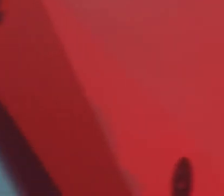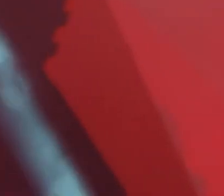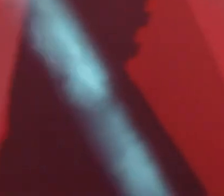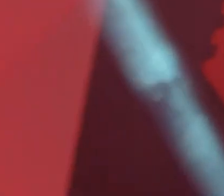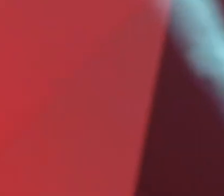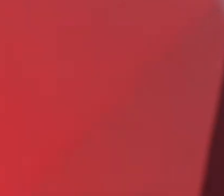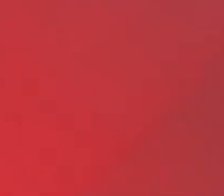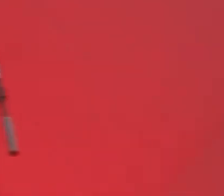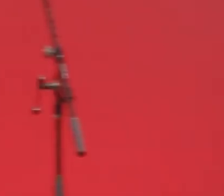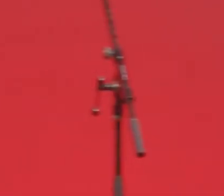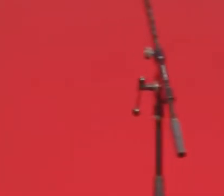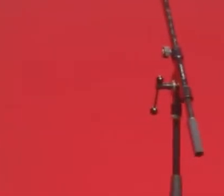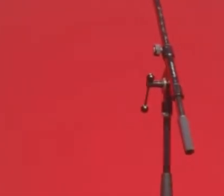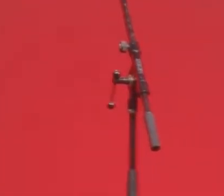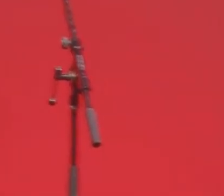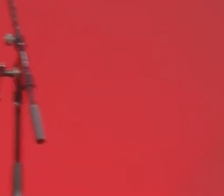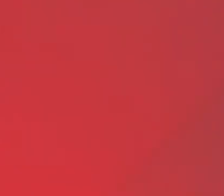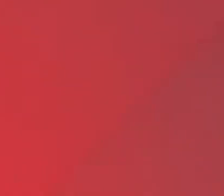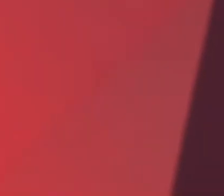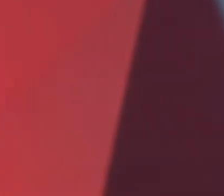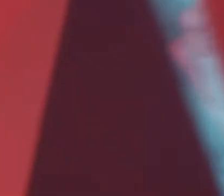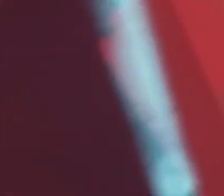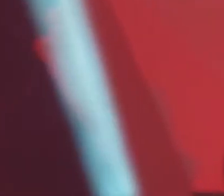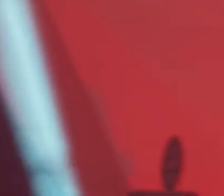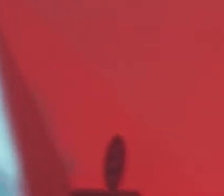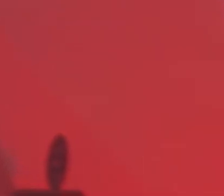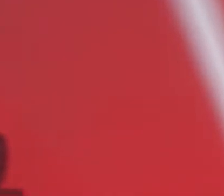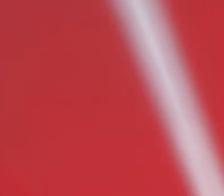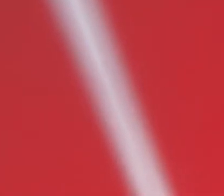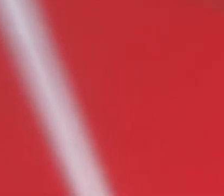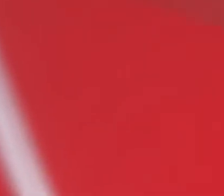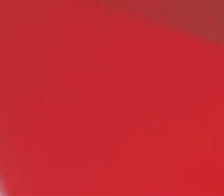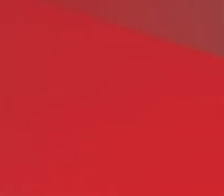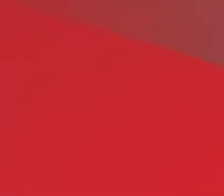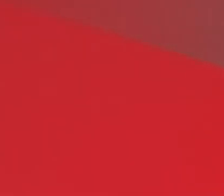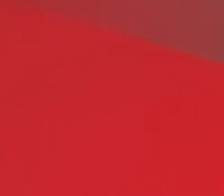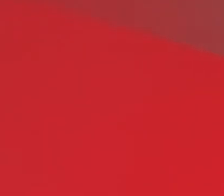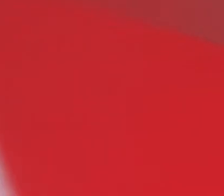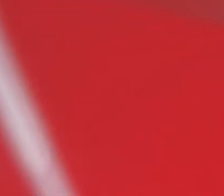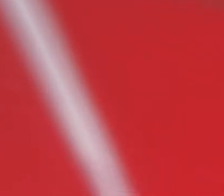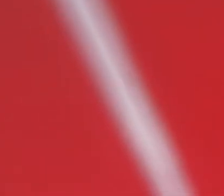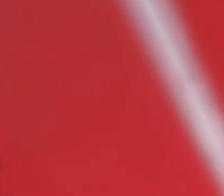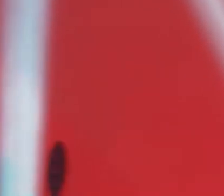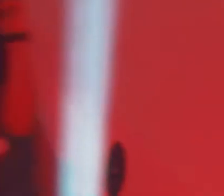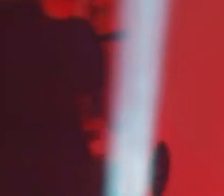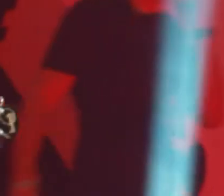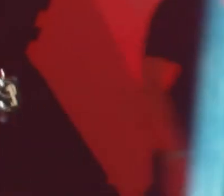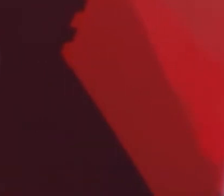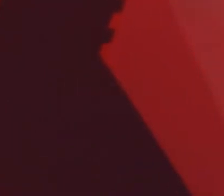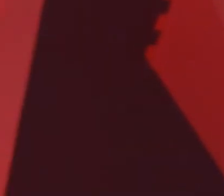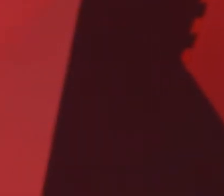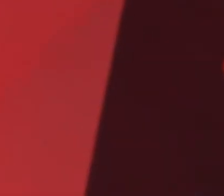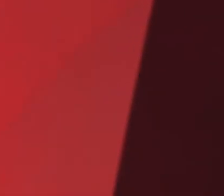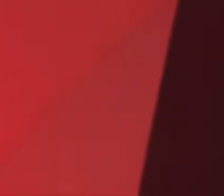aquele que nos tira do lamaçal e nos leva a lugares altos. O Senhor é aquele que tira o homem do monturo para fazer coisas extraordinárias.